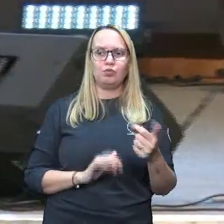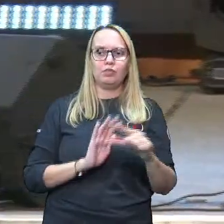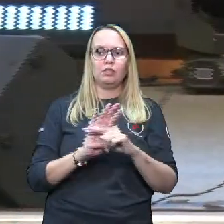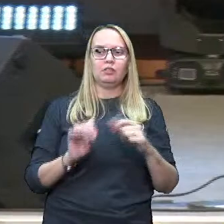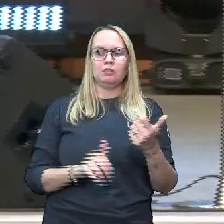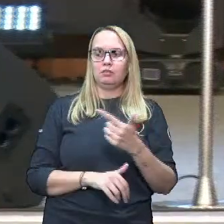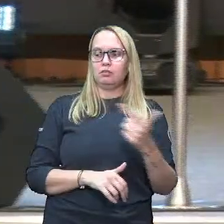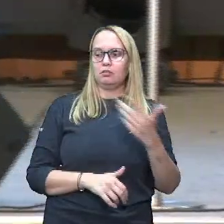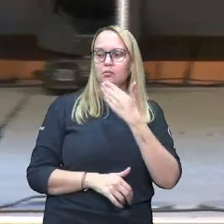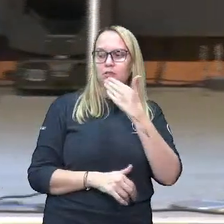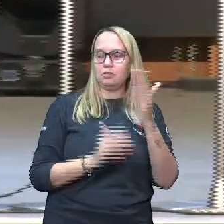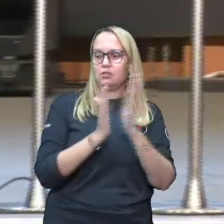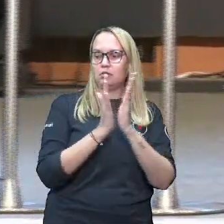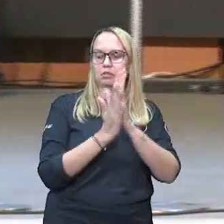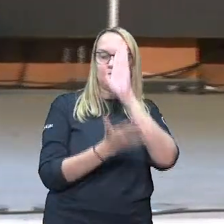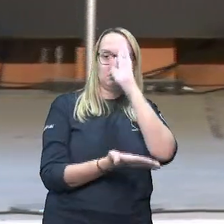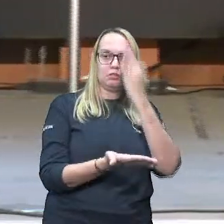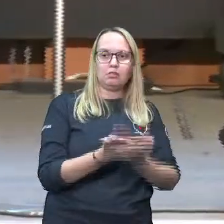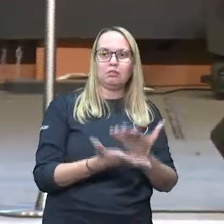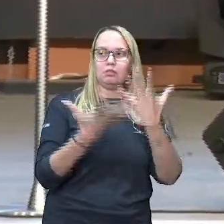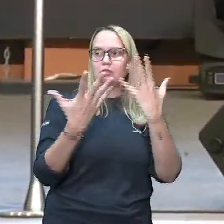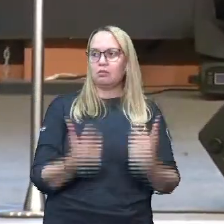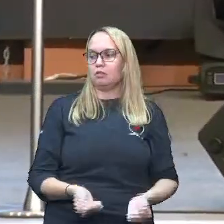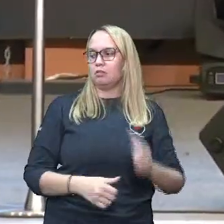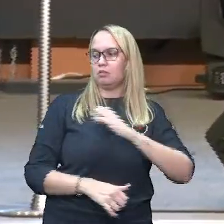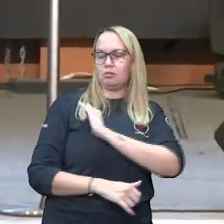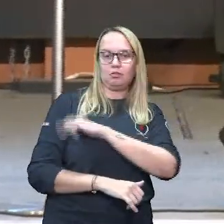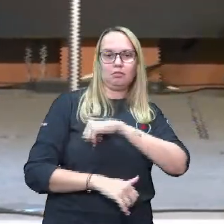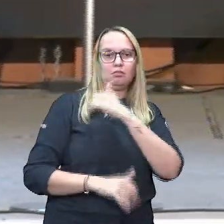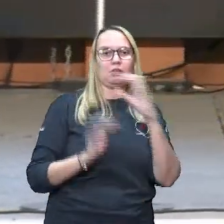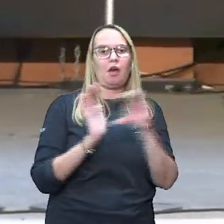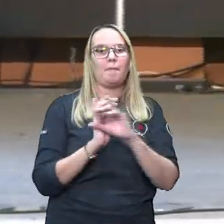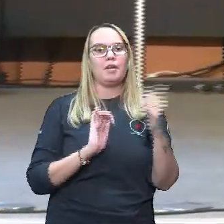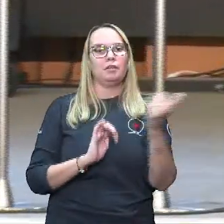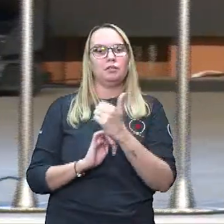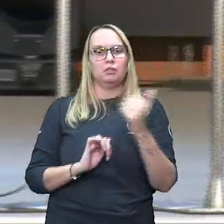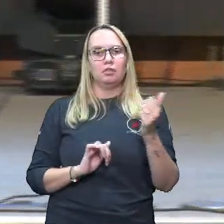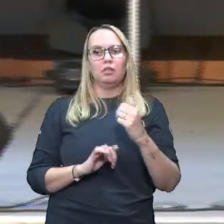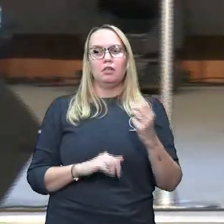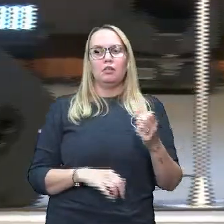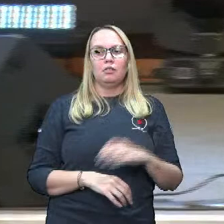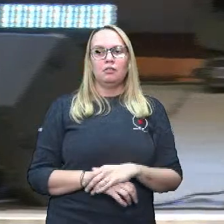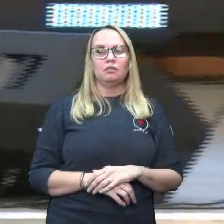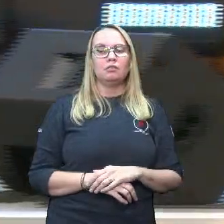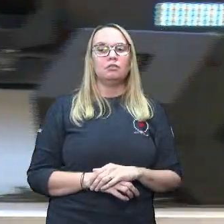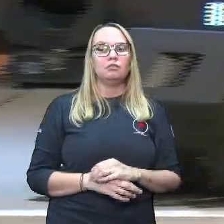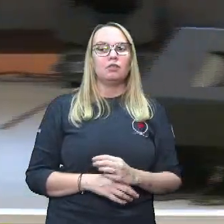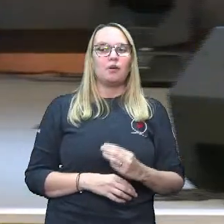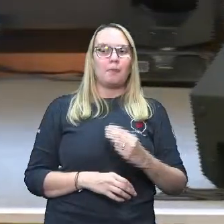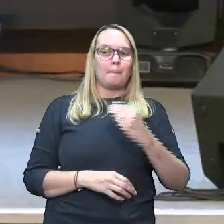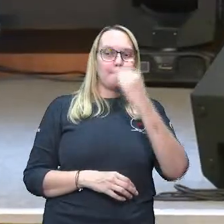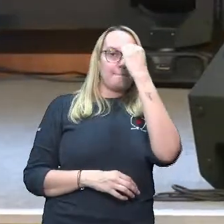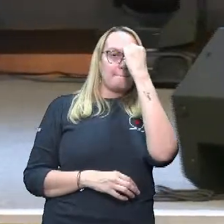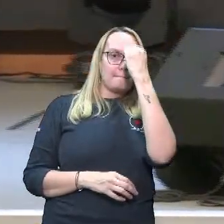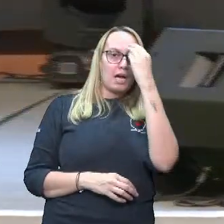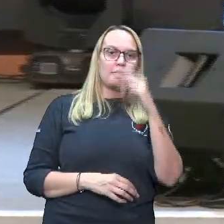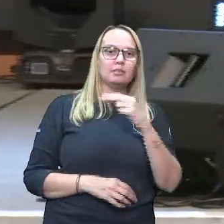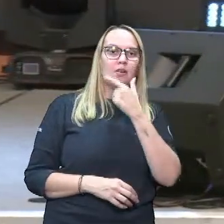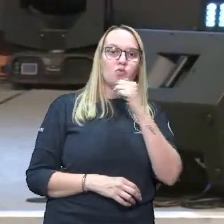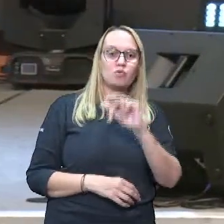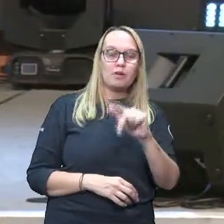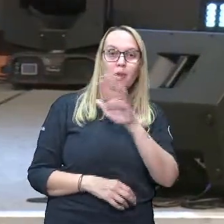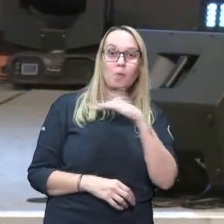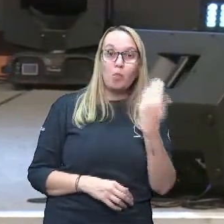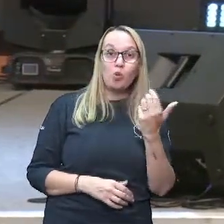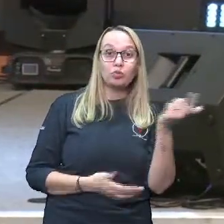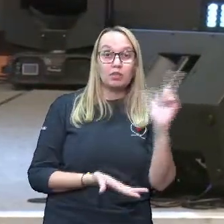crendo, recebereis. Lembra de João capítulo 11, Senhor? Marta estava desesperada, o irmão morto há 4 dias, e o Senhor disse para ela: ei,